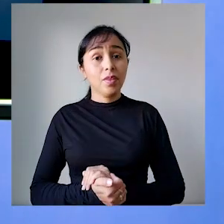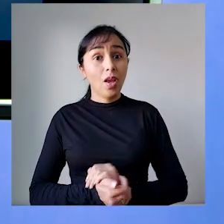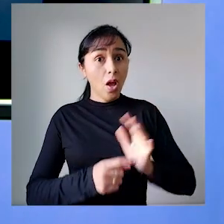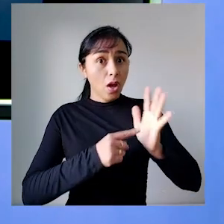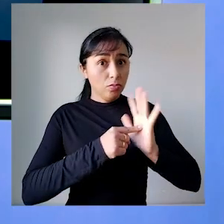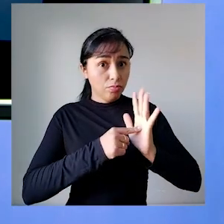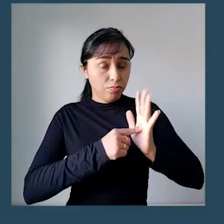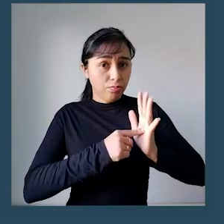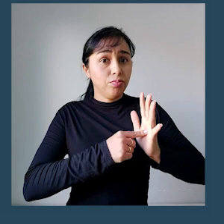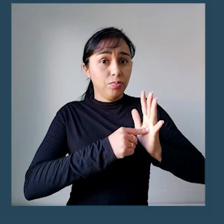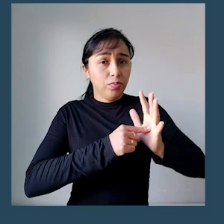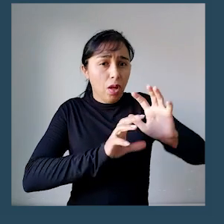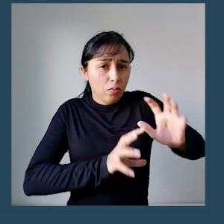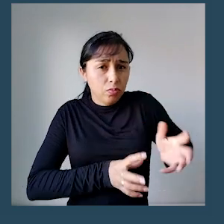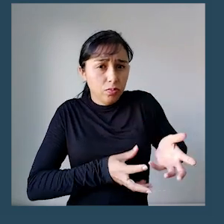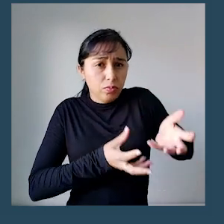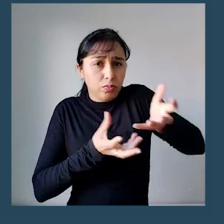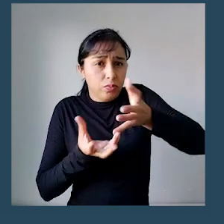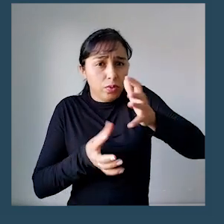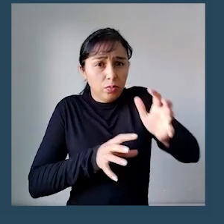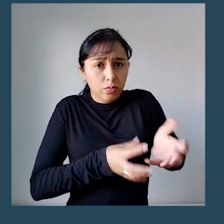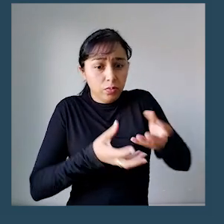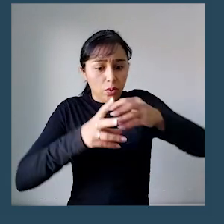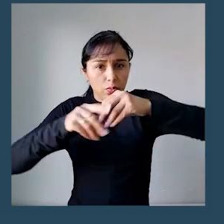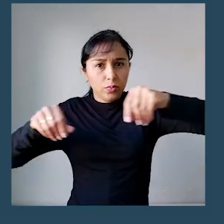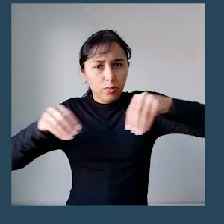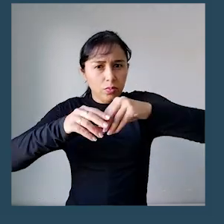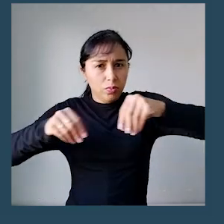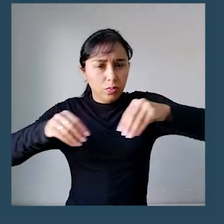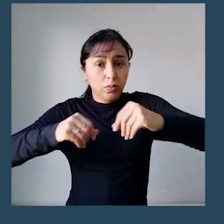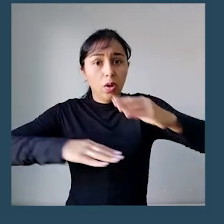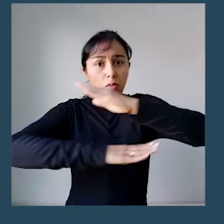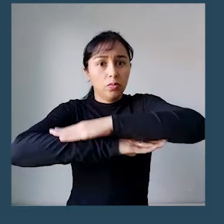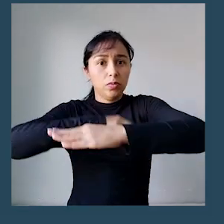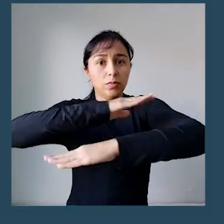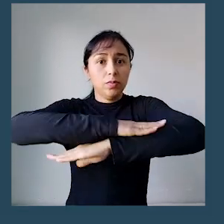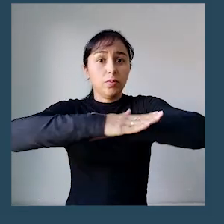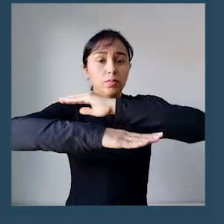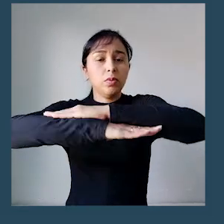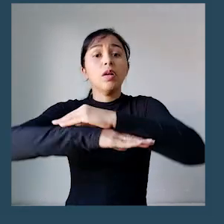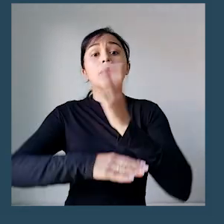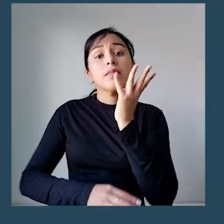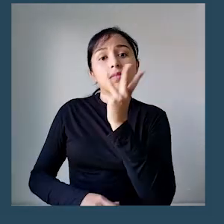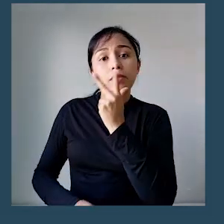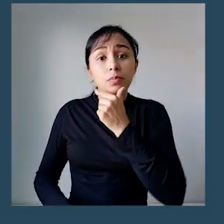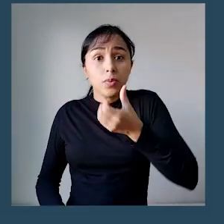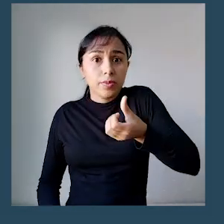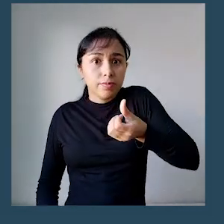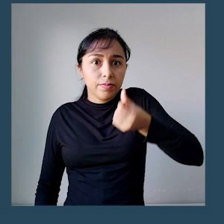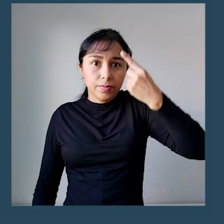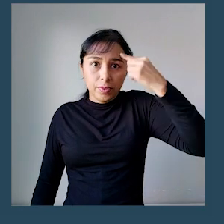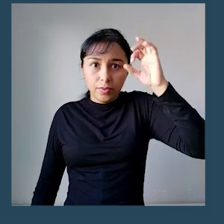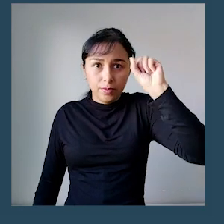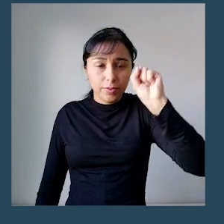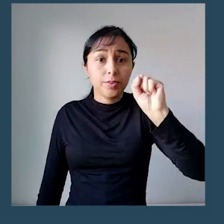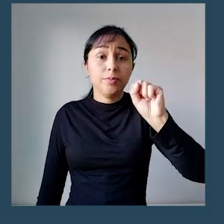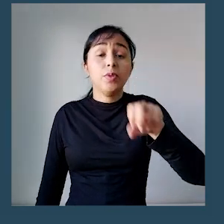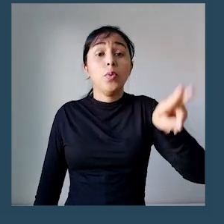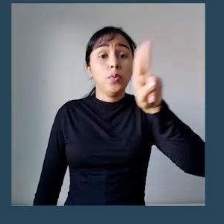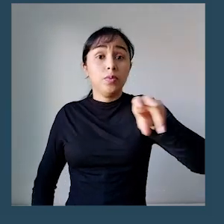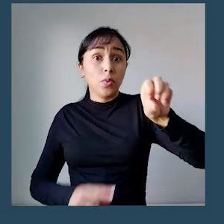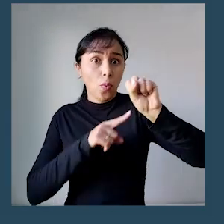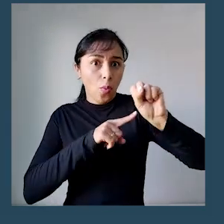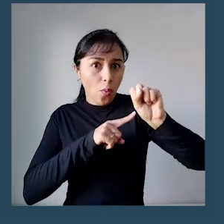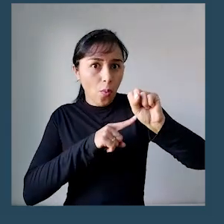Um aterro é feito em 6 dias por 8 máquinas iguais. Se o número dessas máquinas for elevado para